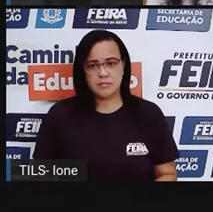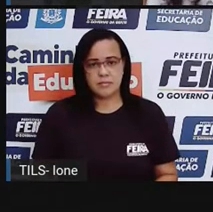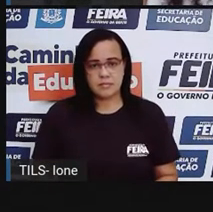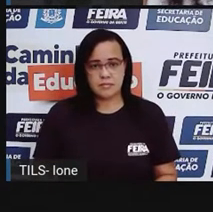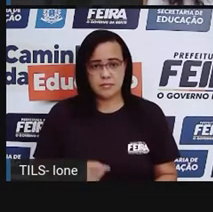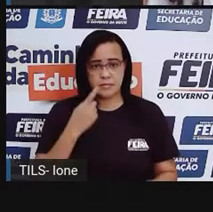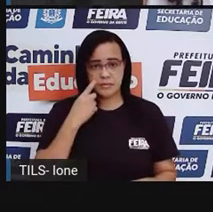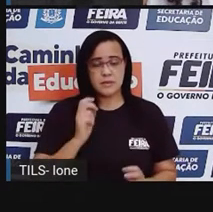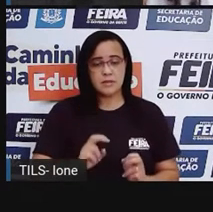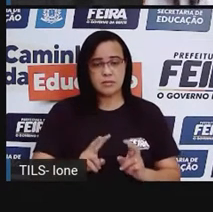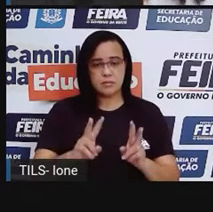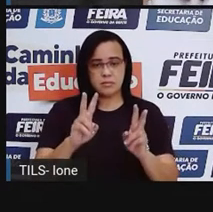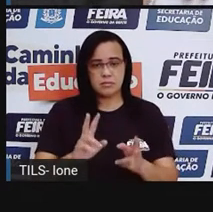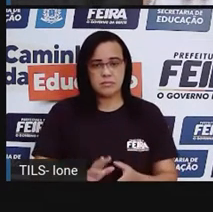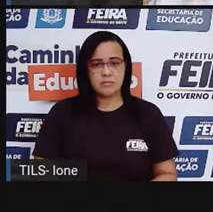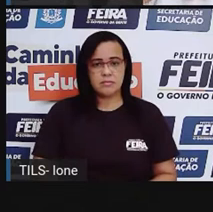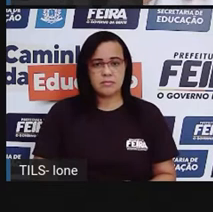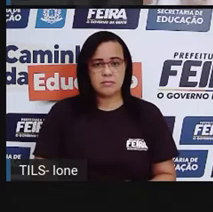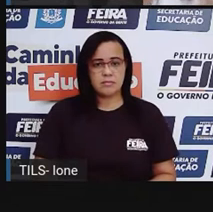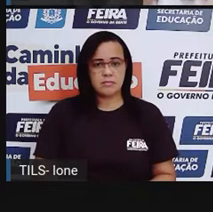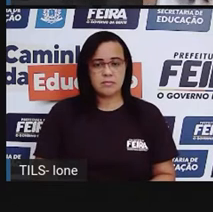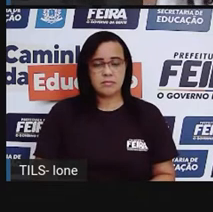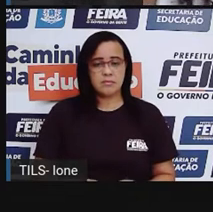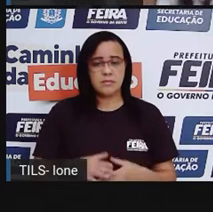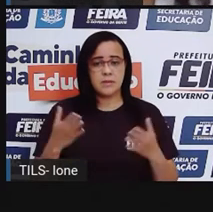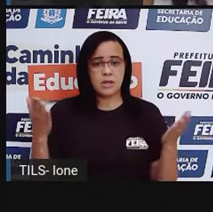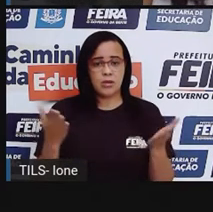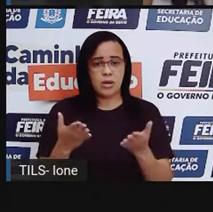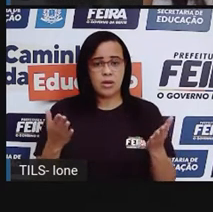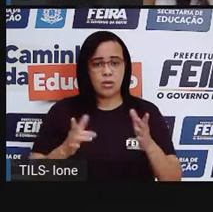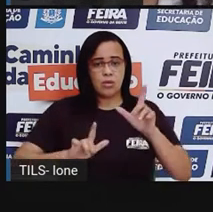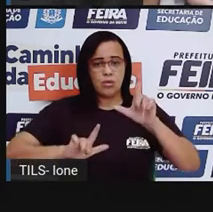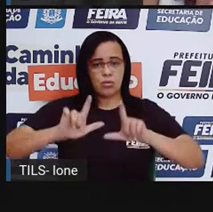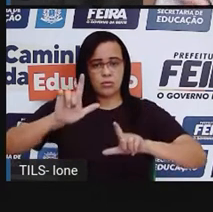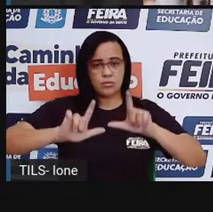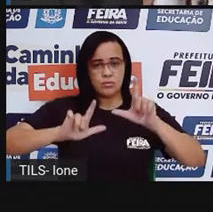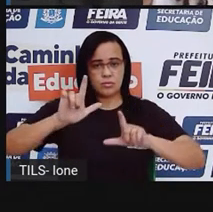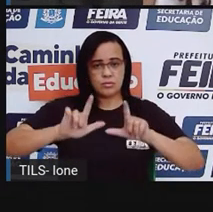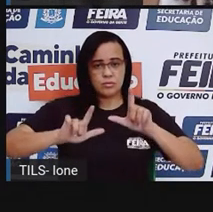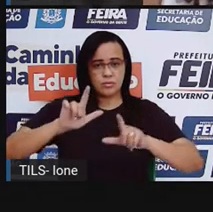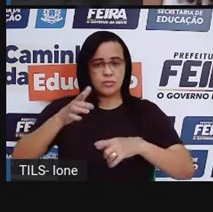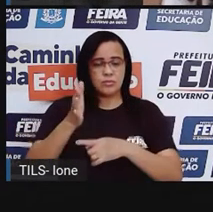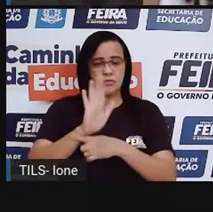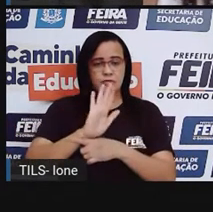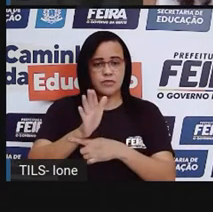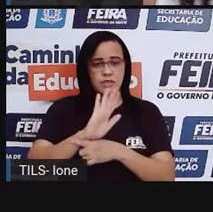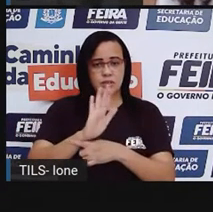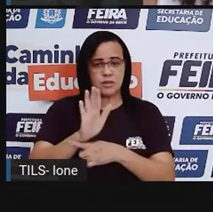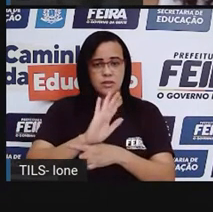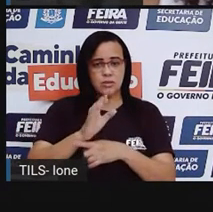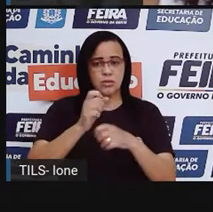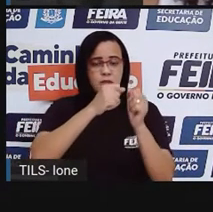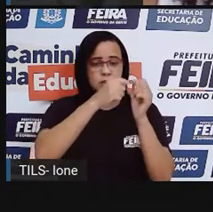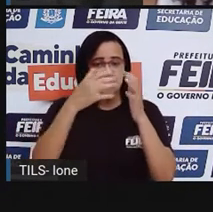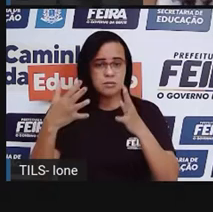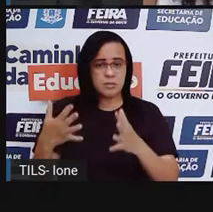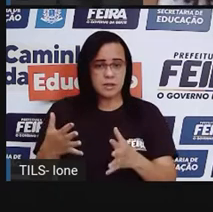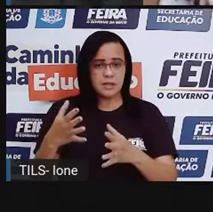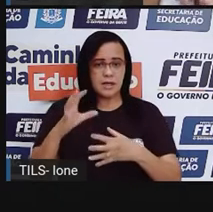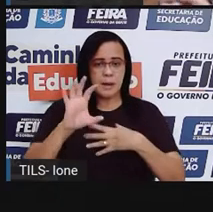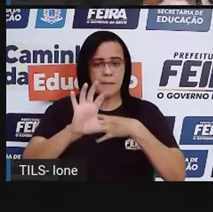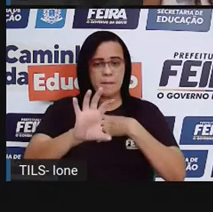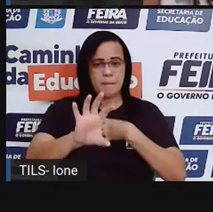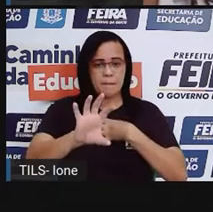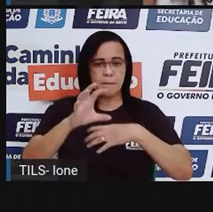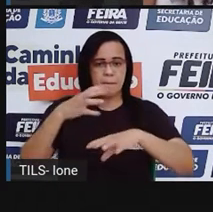Vamos continuar. Então, a gente vai assistir a um vídeo agora que vai falar um pouco sobre a empatia, tá certo?